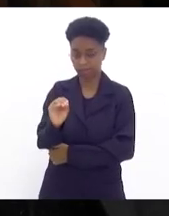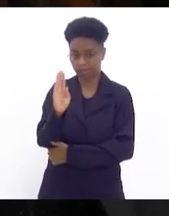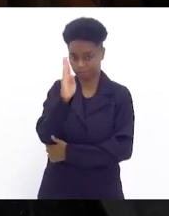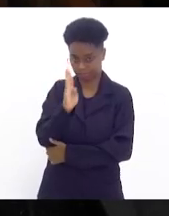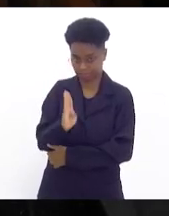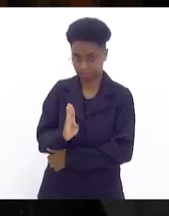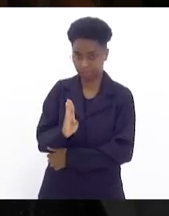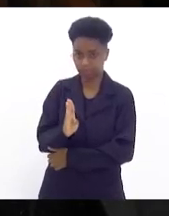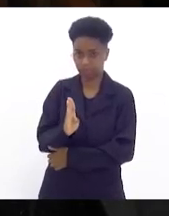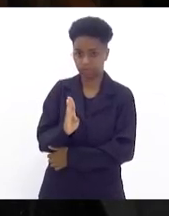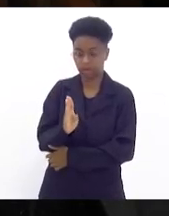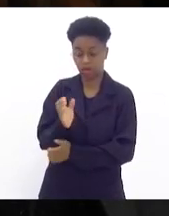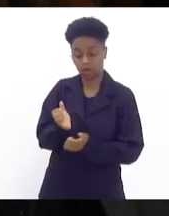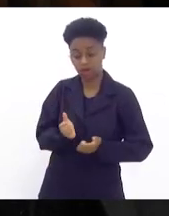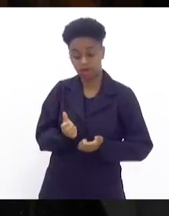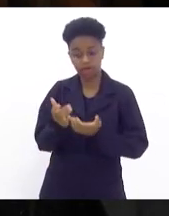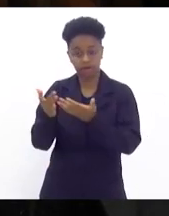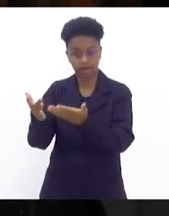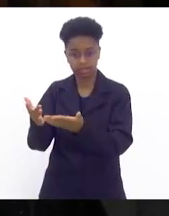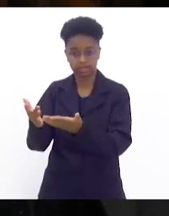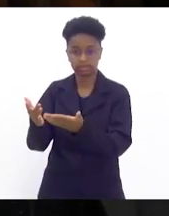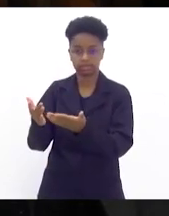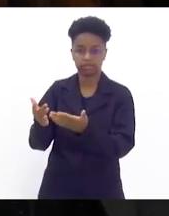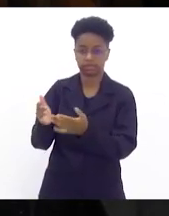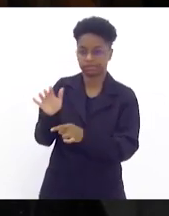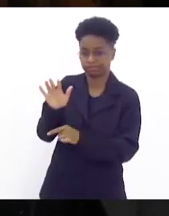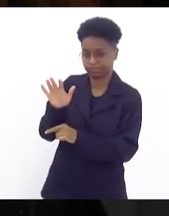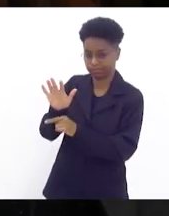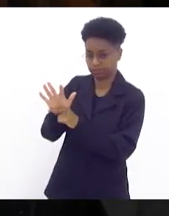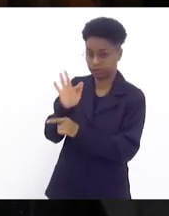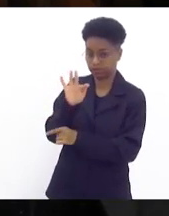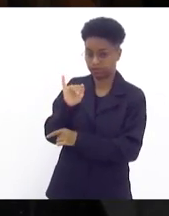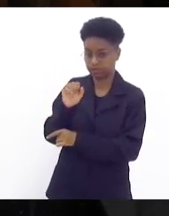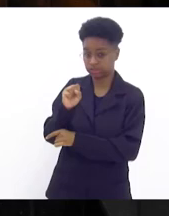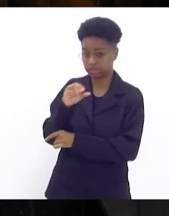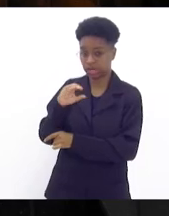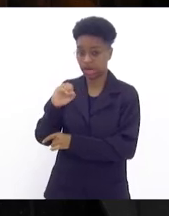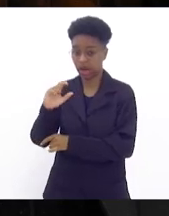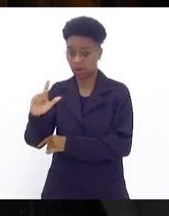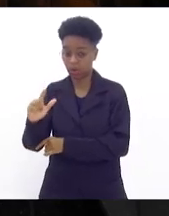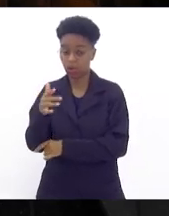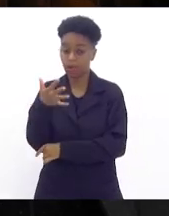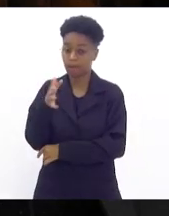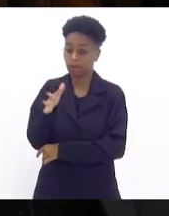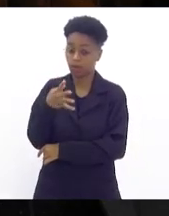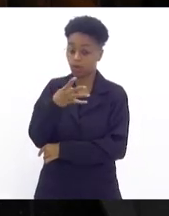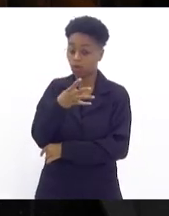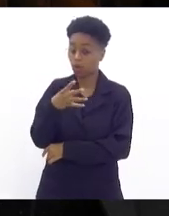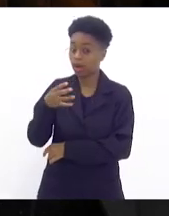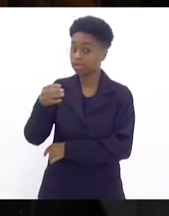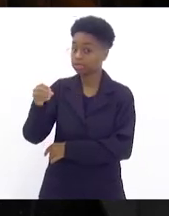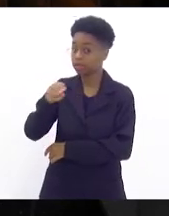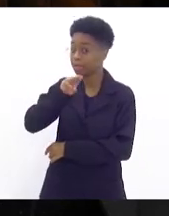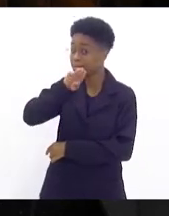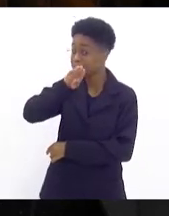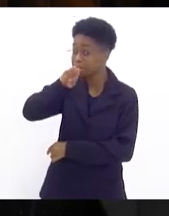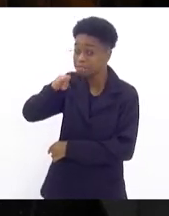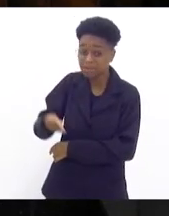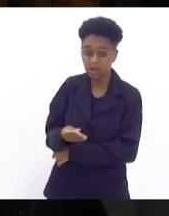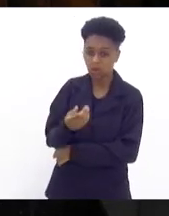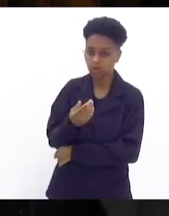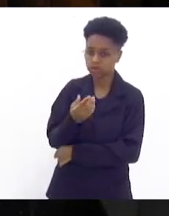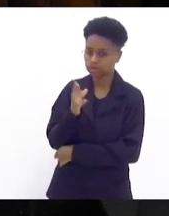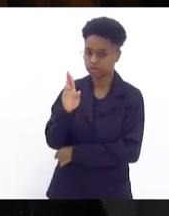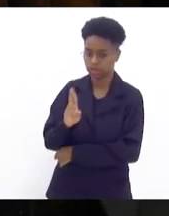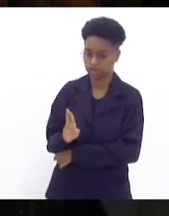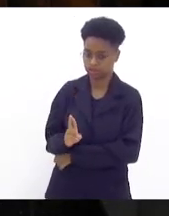concede de benefício fiscal algo como 400 bilhões de